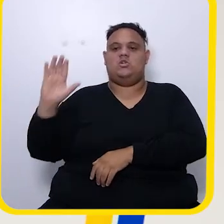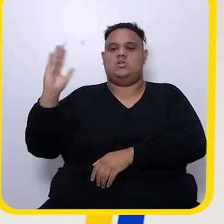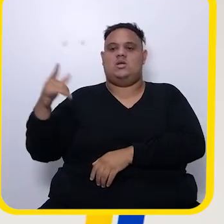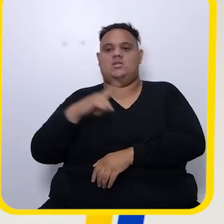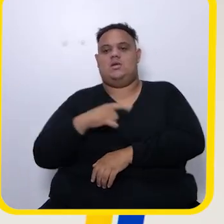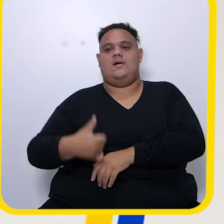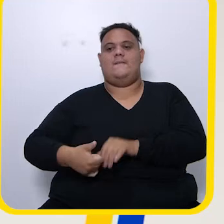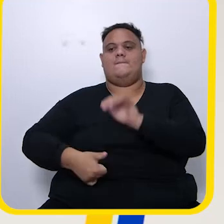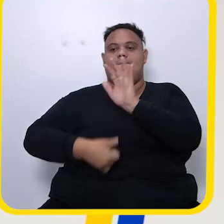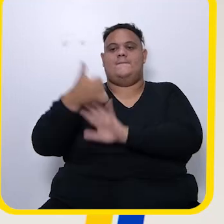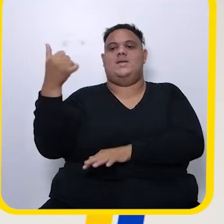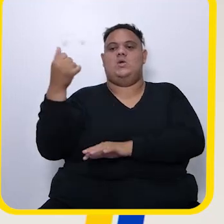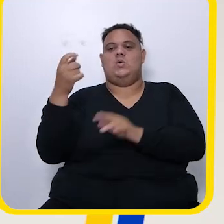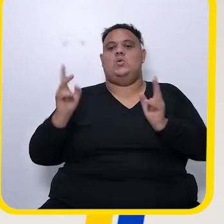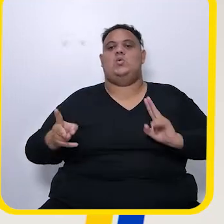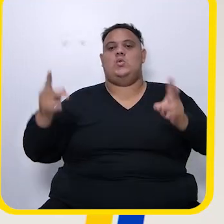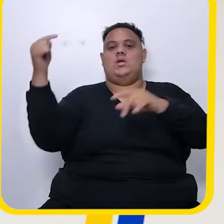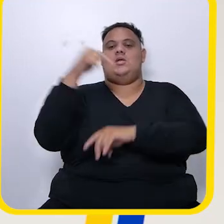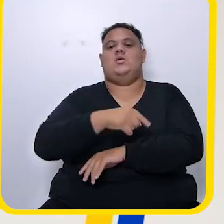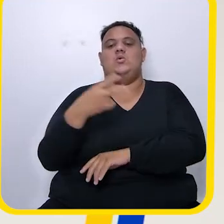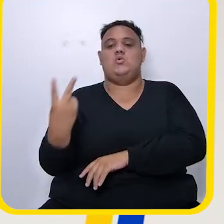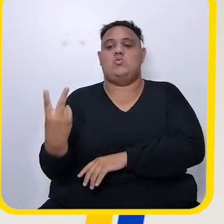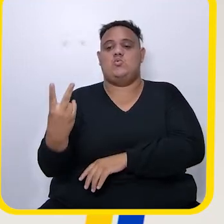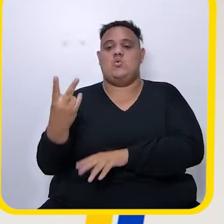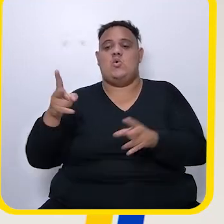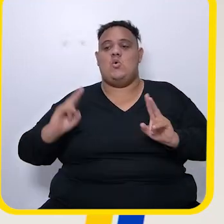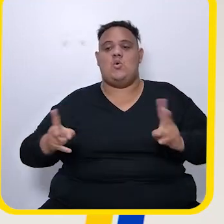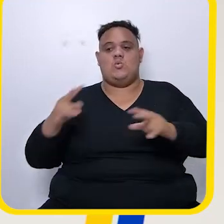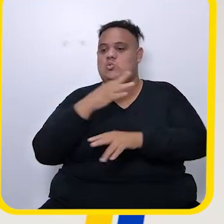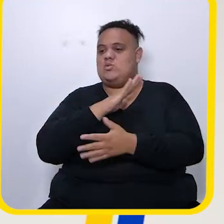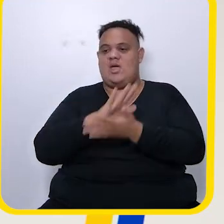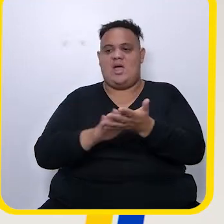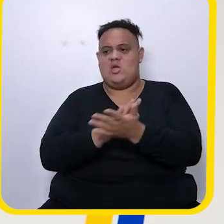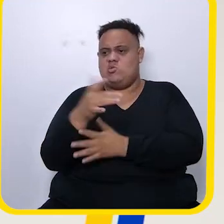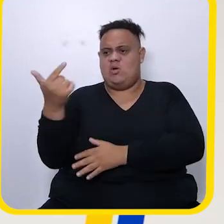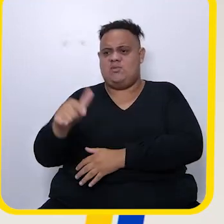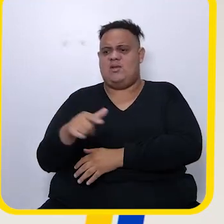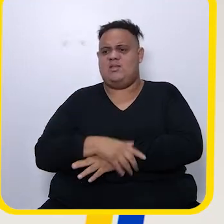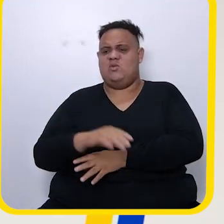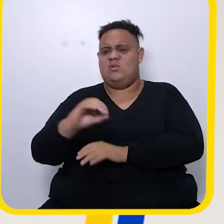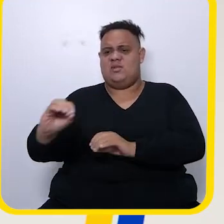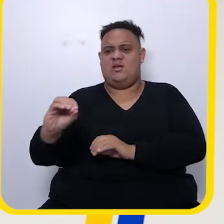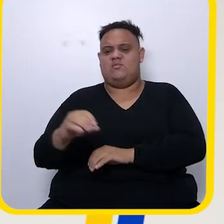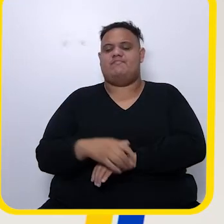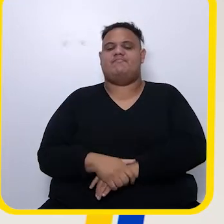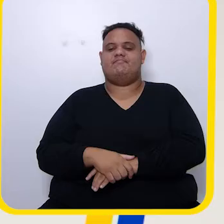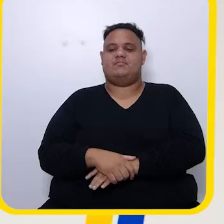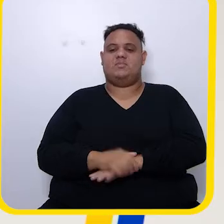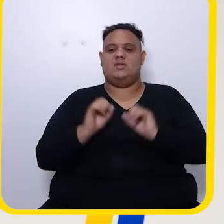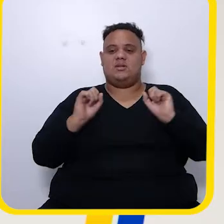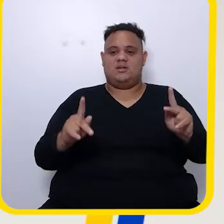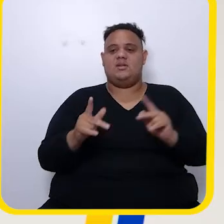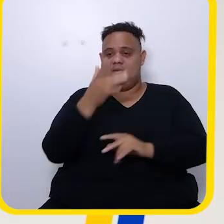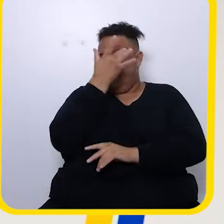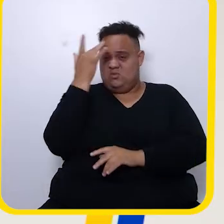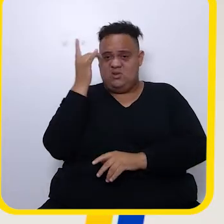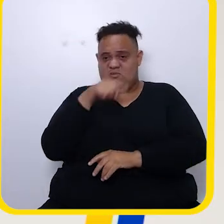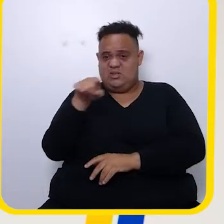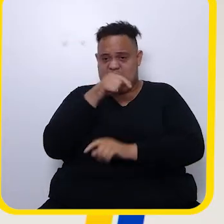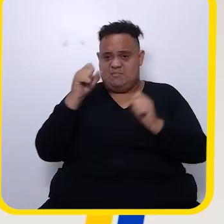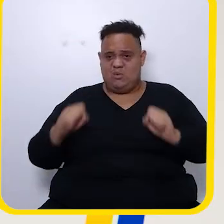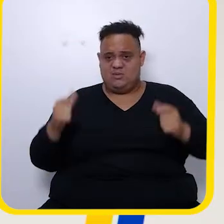no primeiro membro, continua aqui. No segundo membro não tem nada, então fica zero. Ok. Gente, você